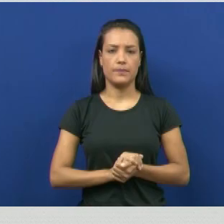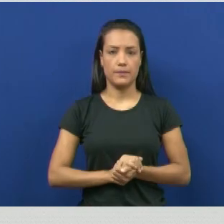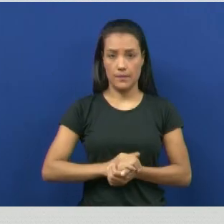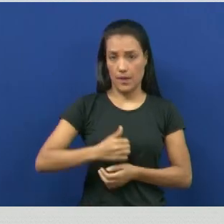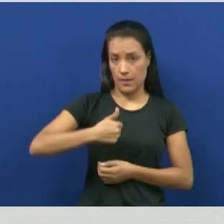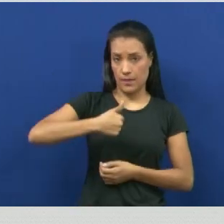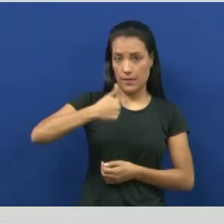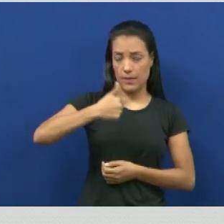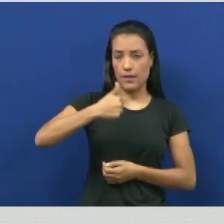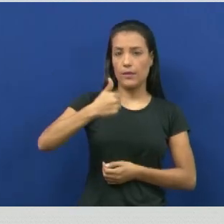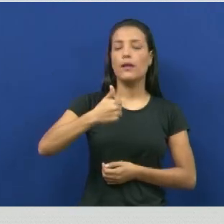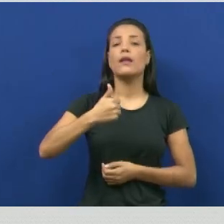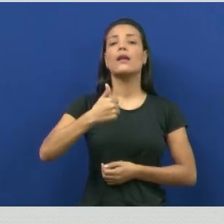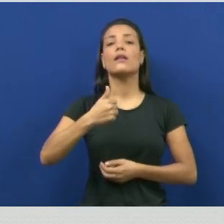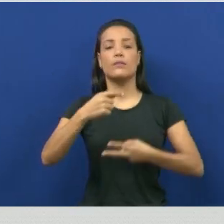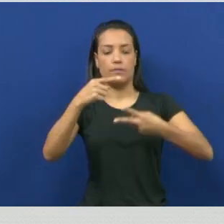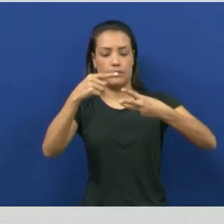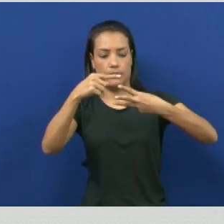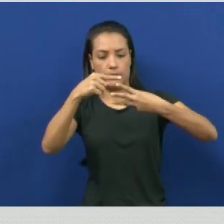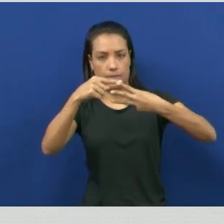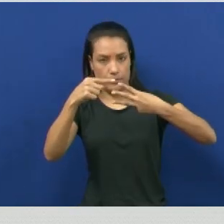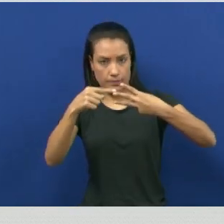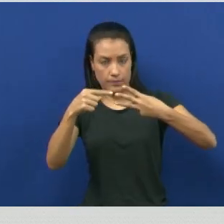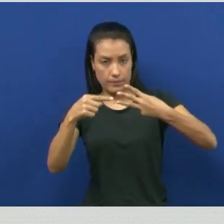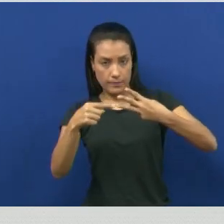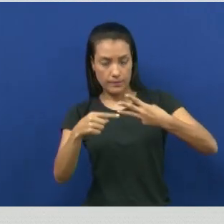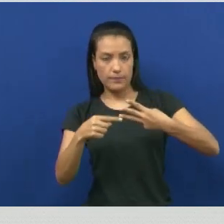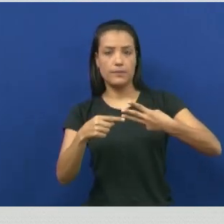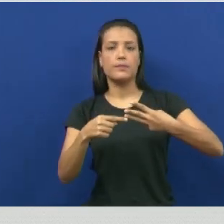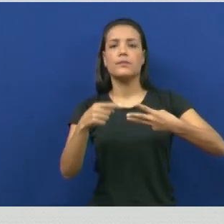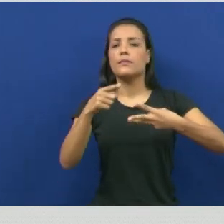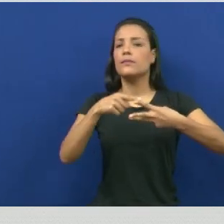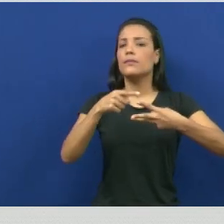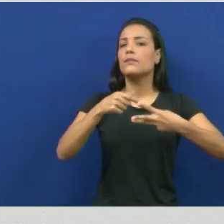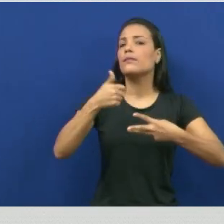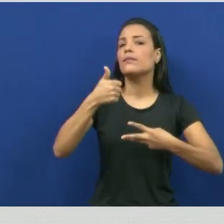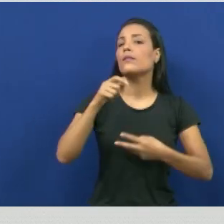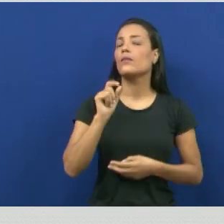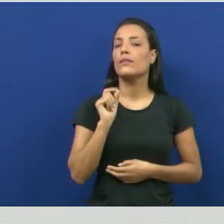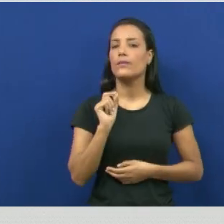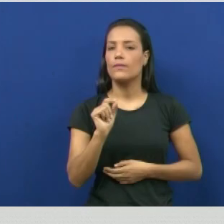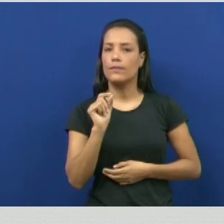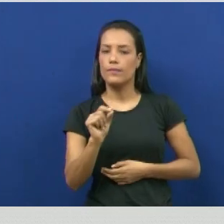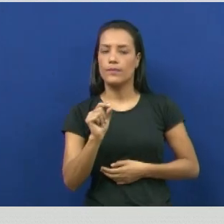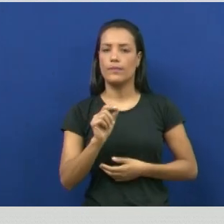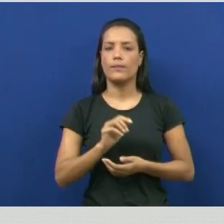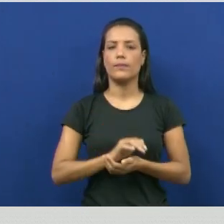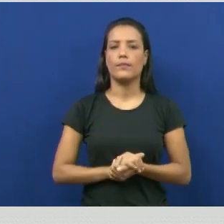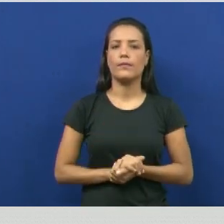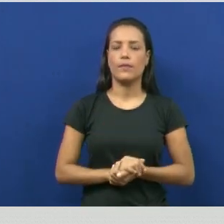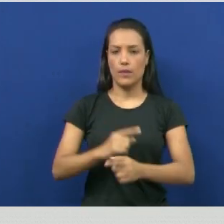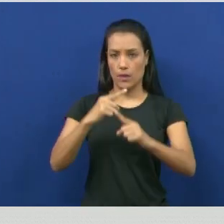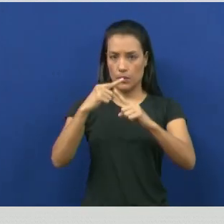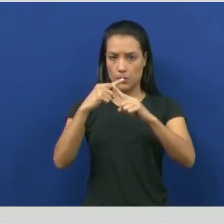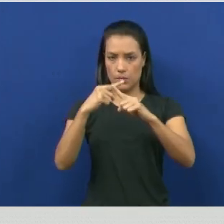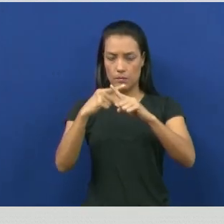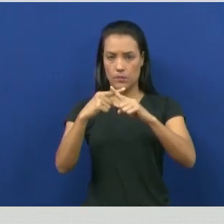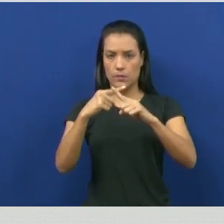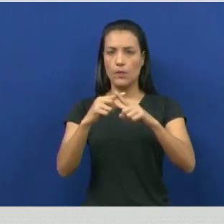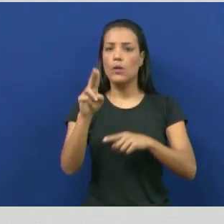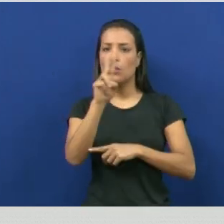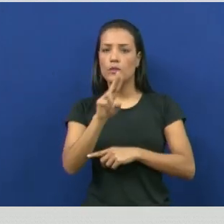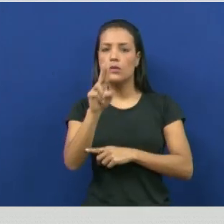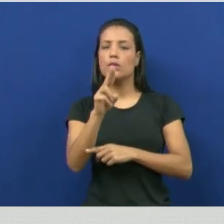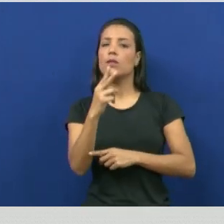Primeiro vamos definir 3 pontos, tá? O primeiro ponto é a multiplicação de 2